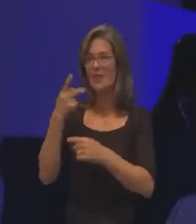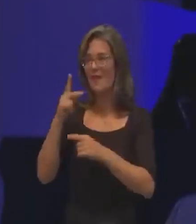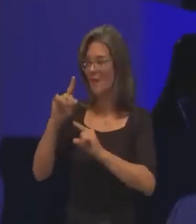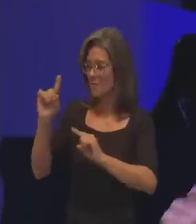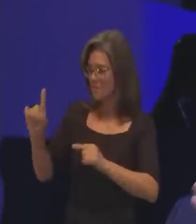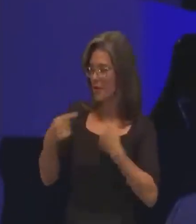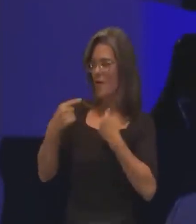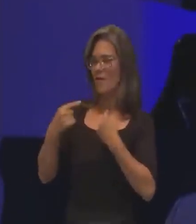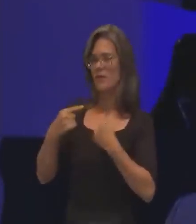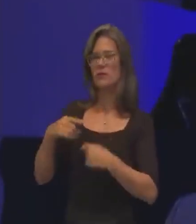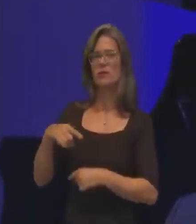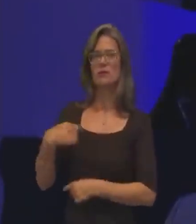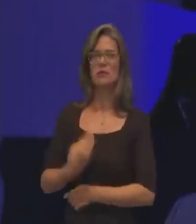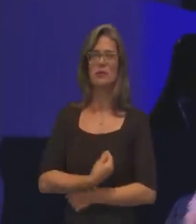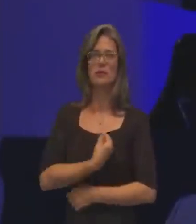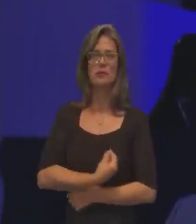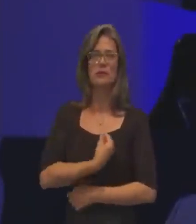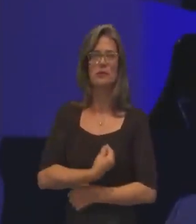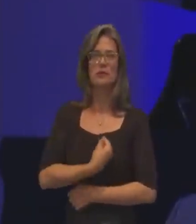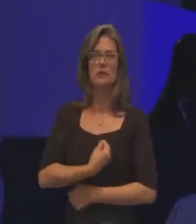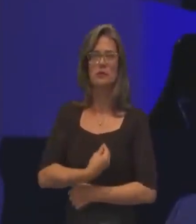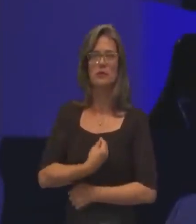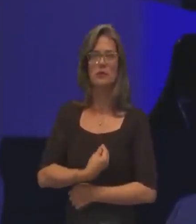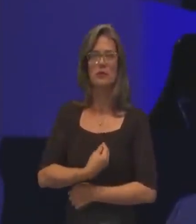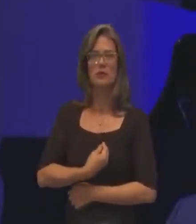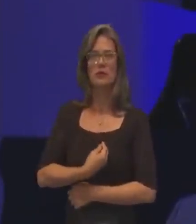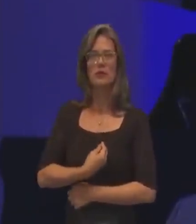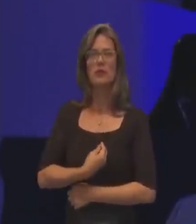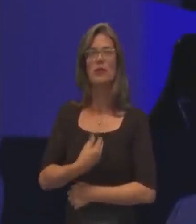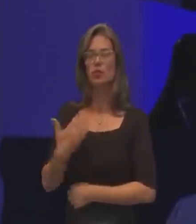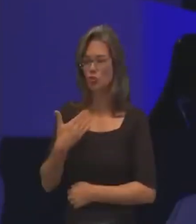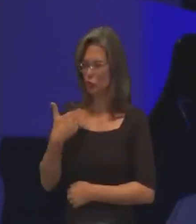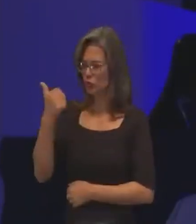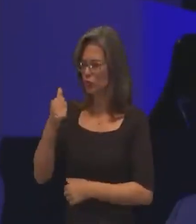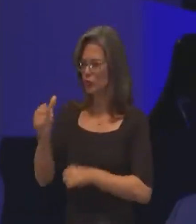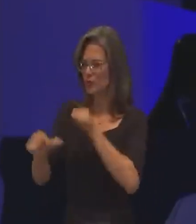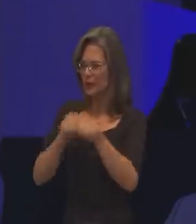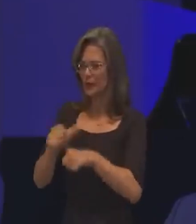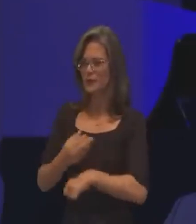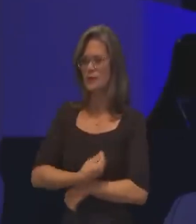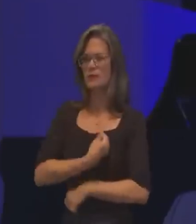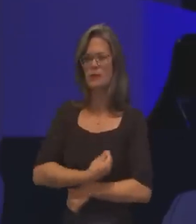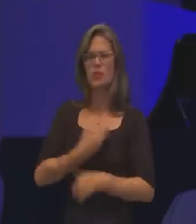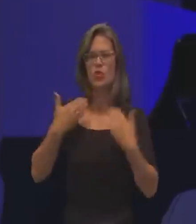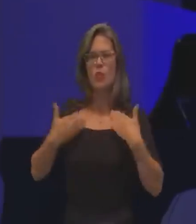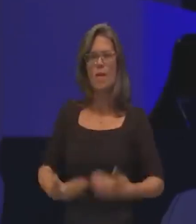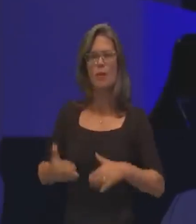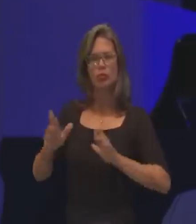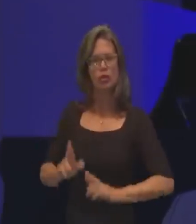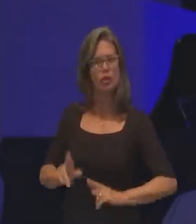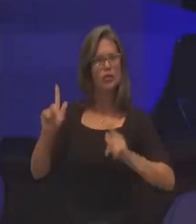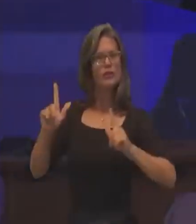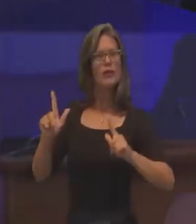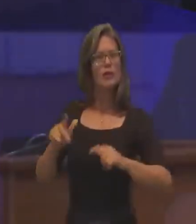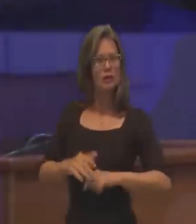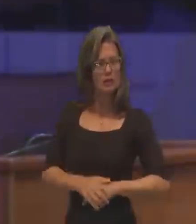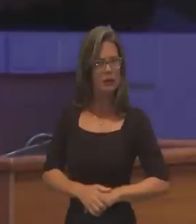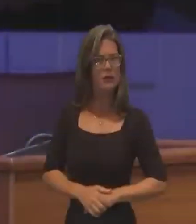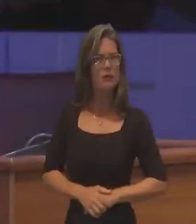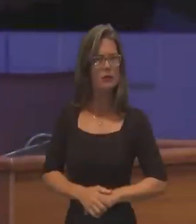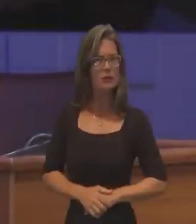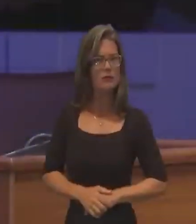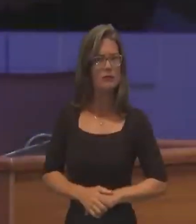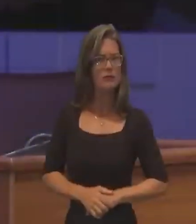a verdade nos convida à santidade, e a verdade nos chama a uma postura diferente da qual muitas vezes